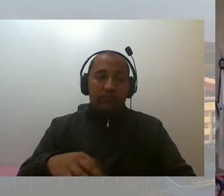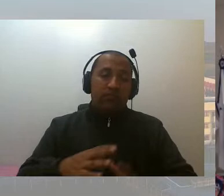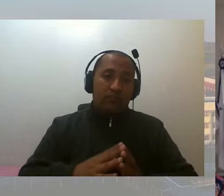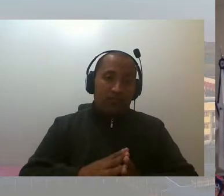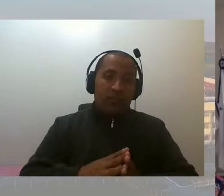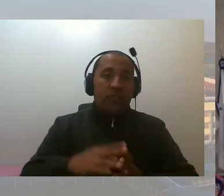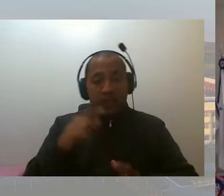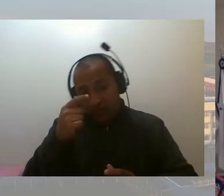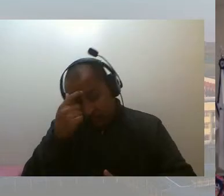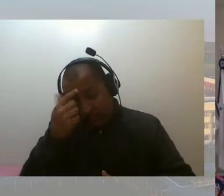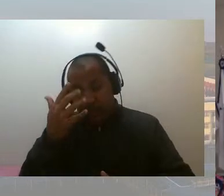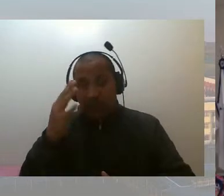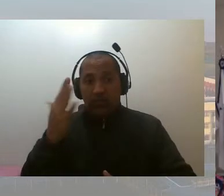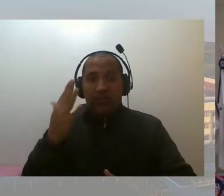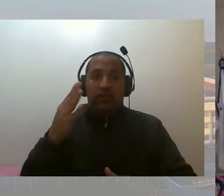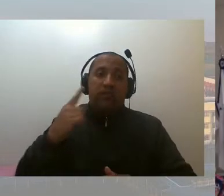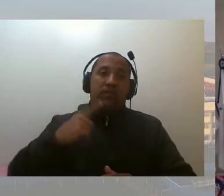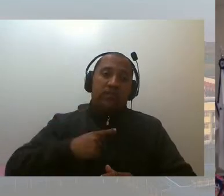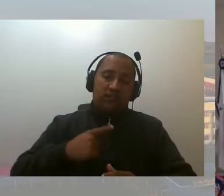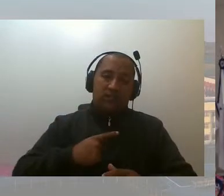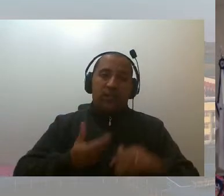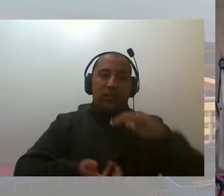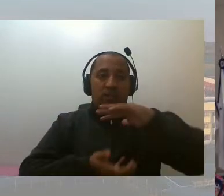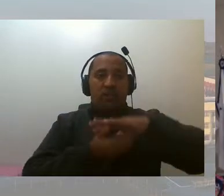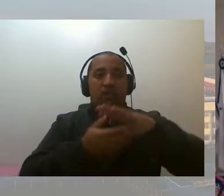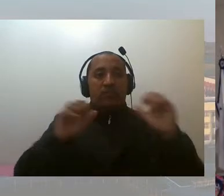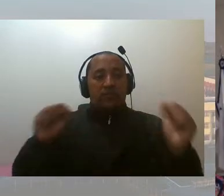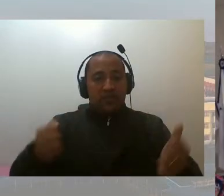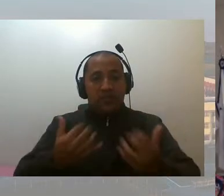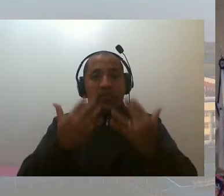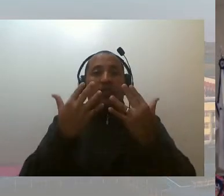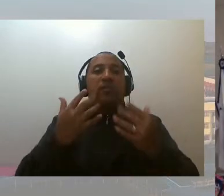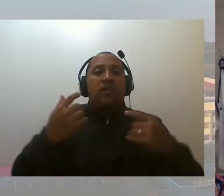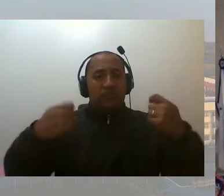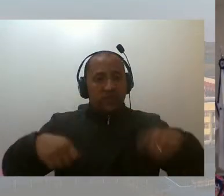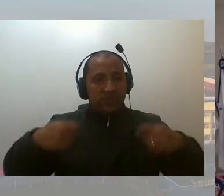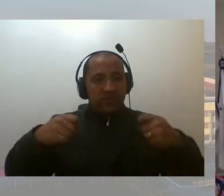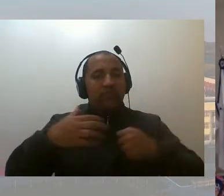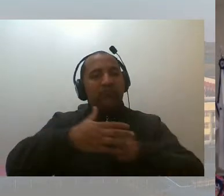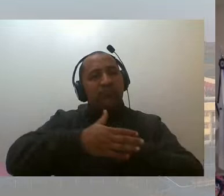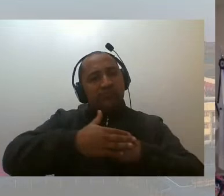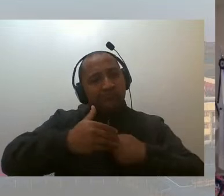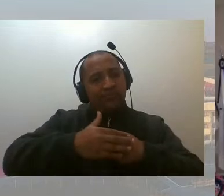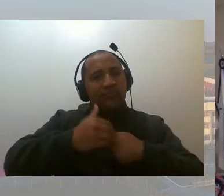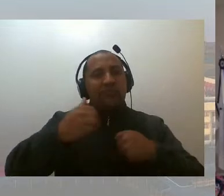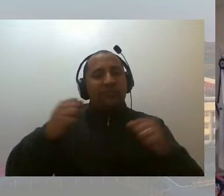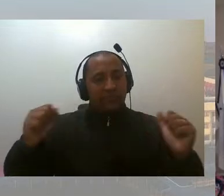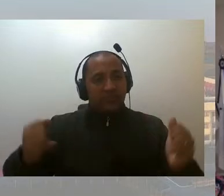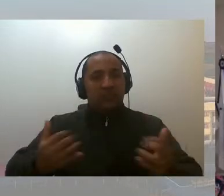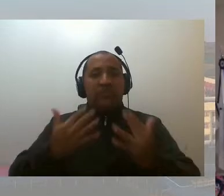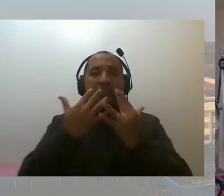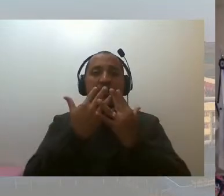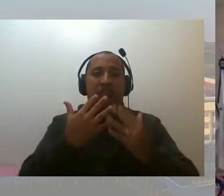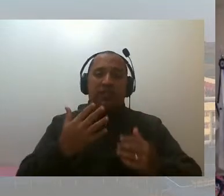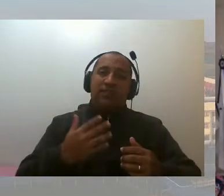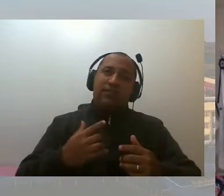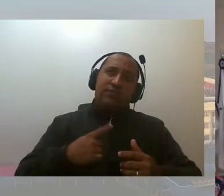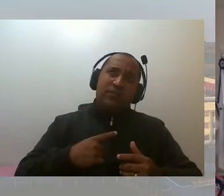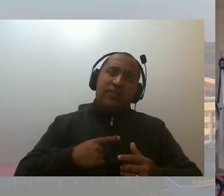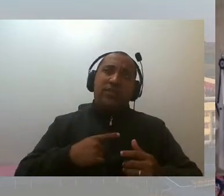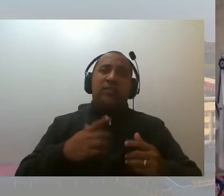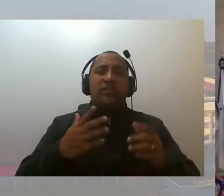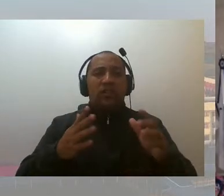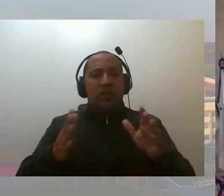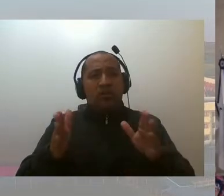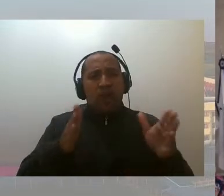a Unipampa, ou campus que vai sediar o evento, de fato acolhe o evento, né? Nessas